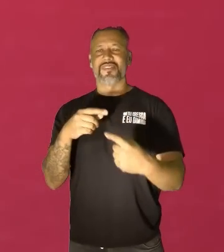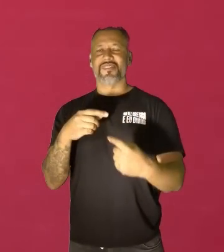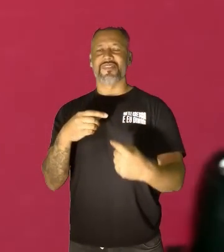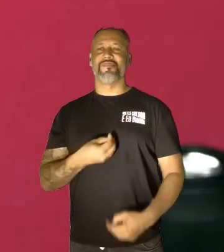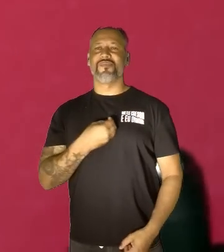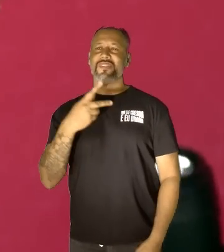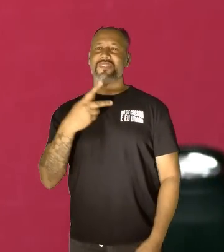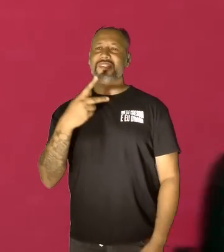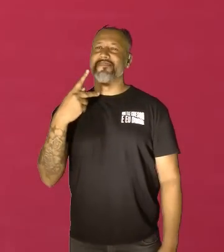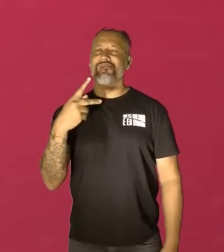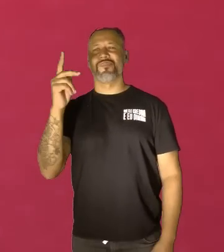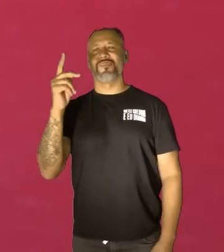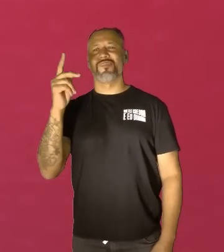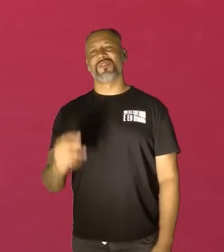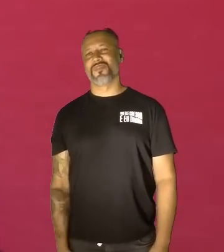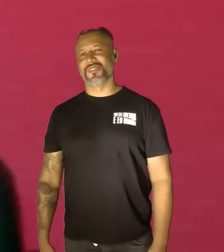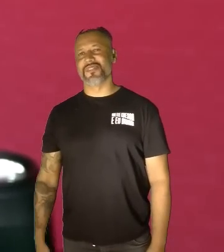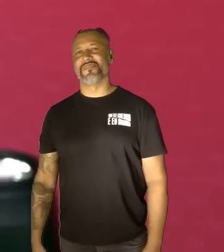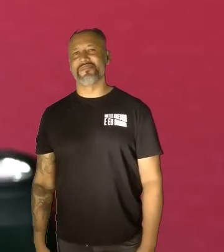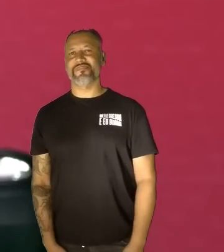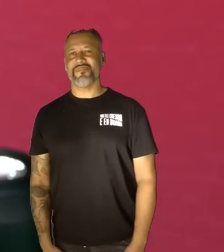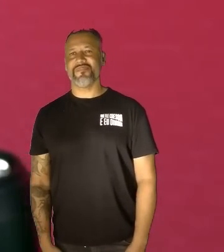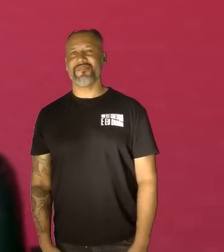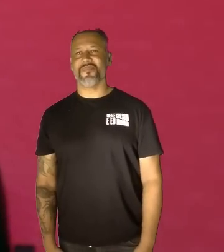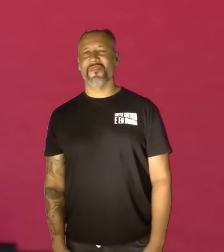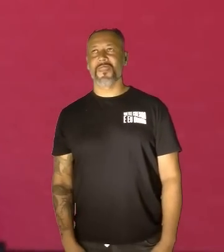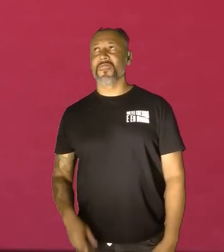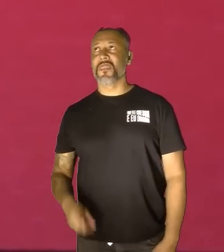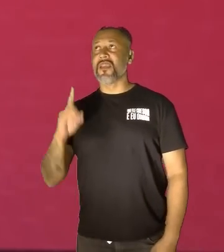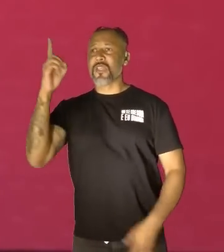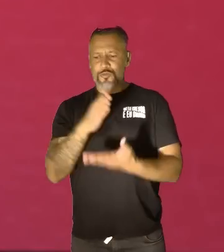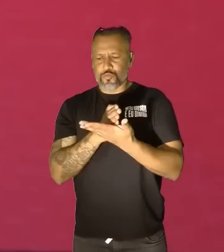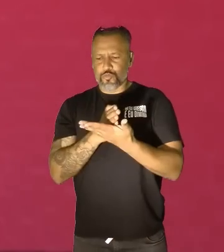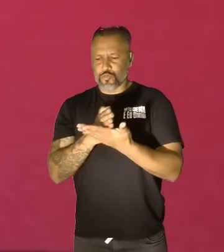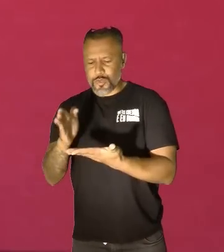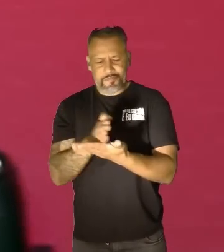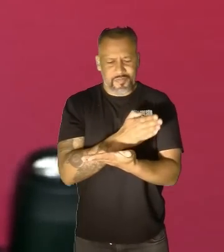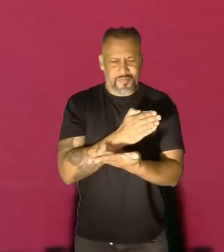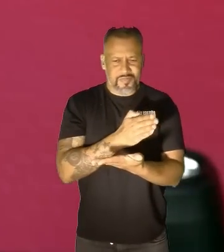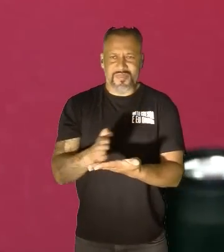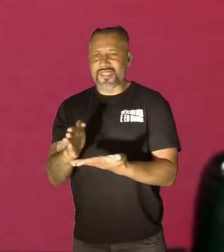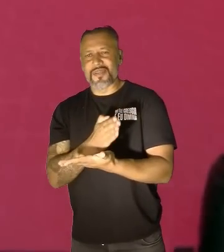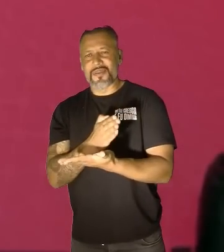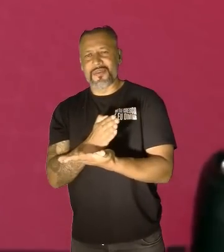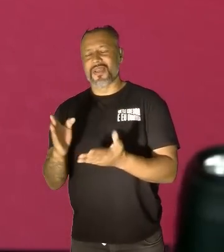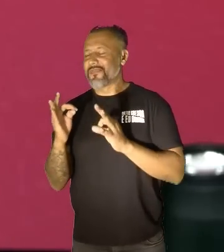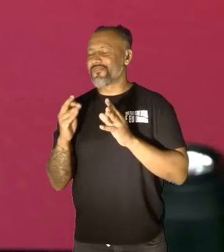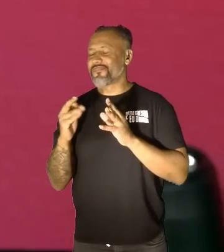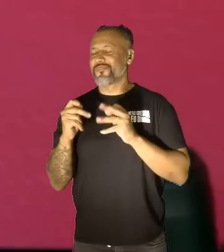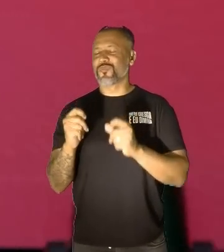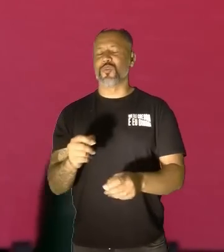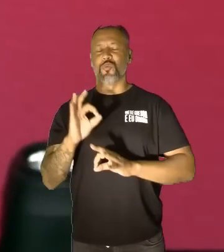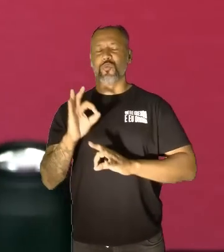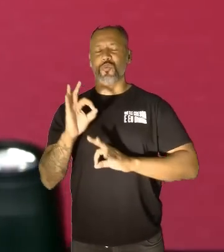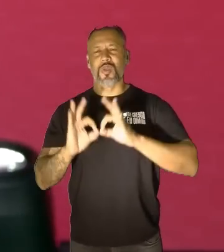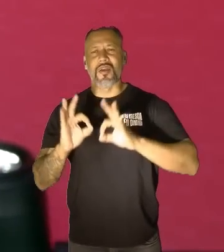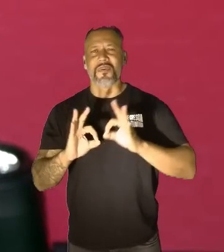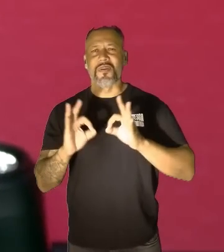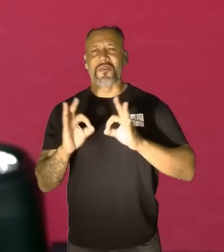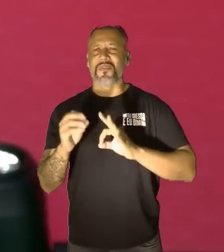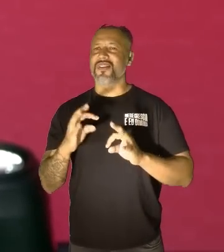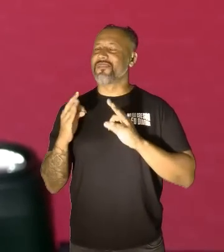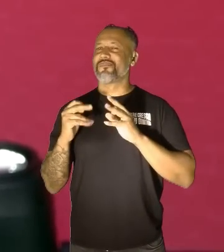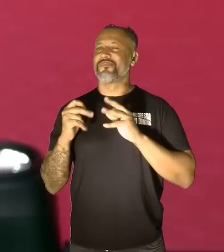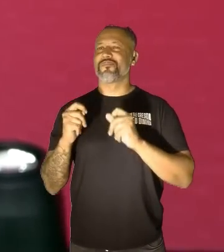encerrar continuidades, eu vou encerrar processos, eu vou revelar a minha glória, eu vou descortinar o que está errado, eu vou